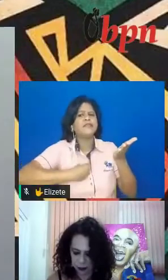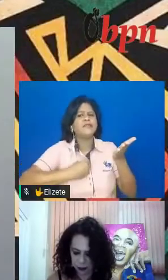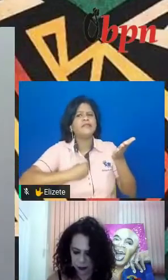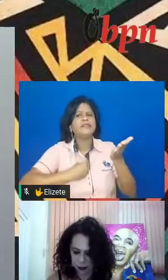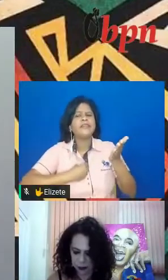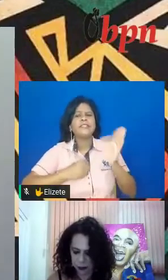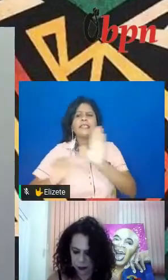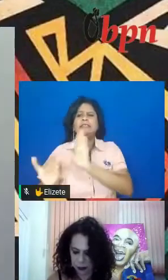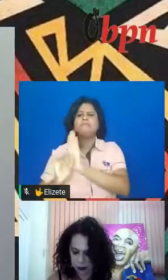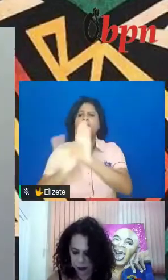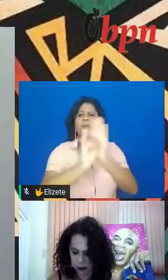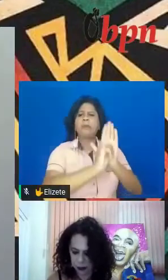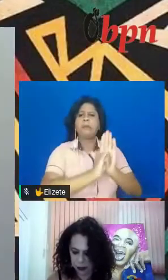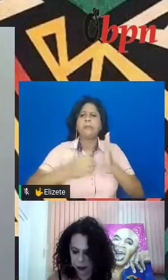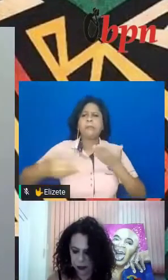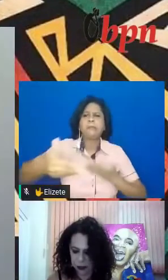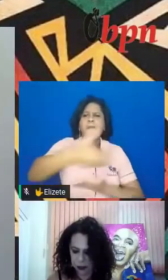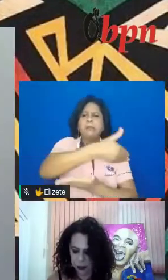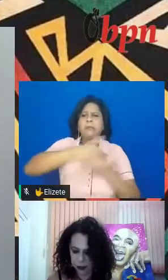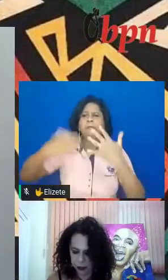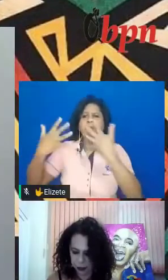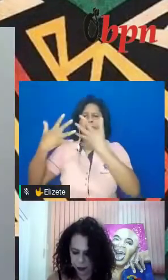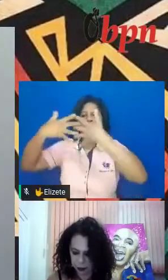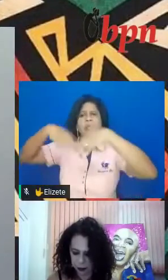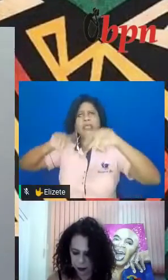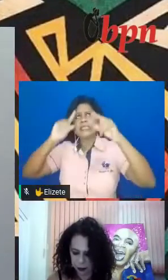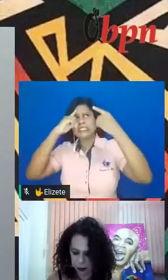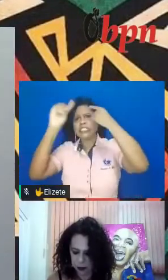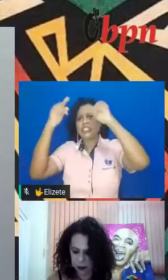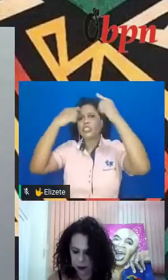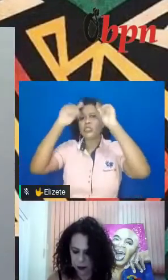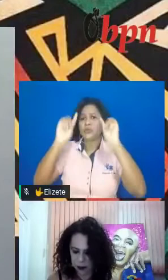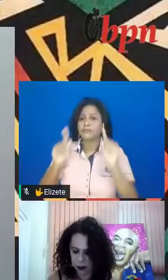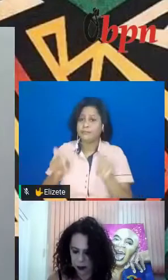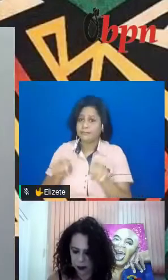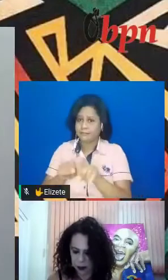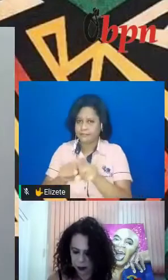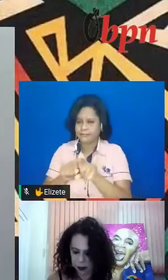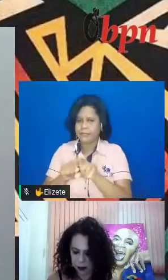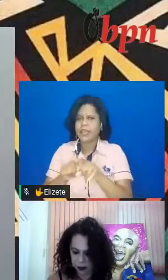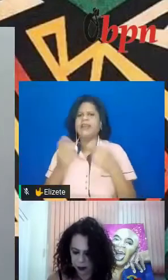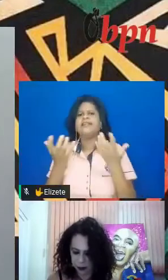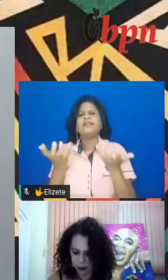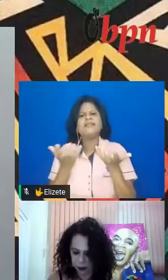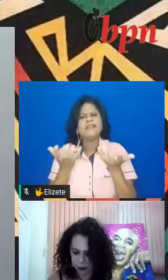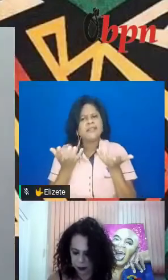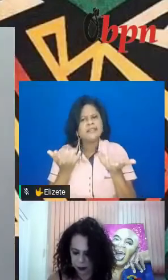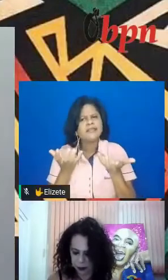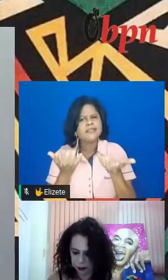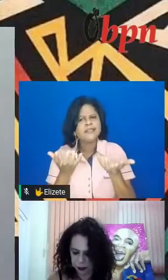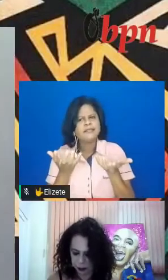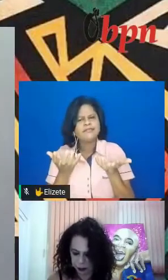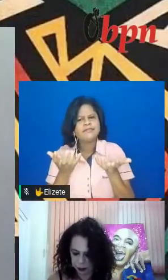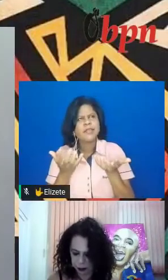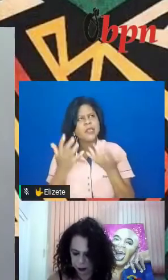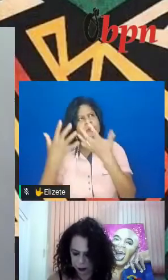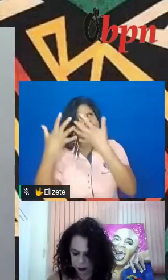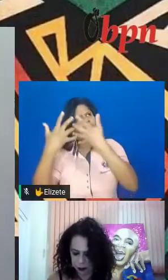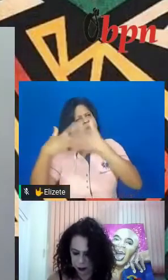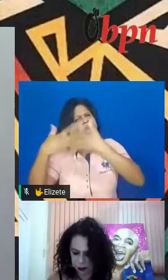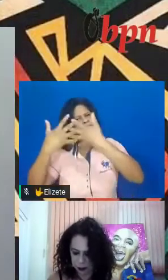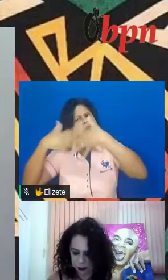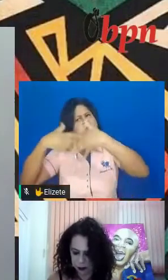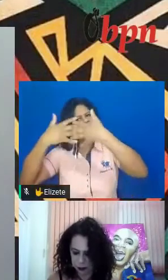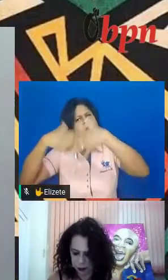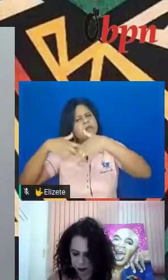interseccionalidade e engenhosidade, e eu queria, para pensar